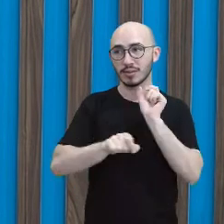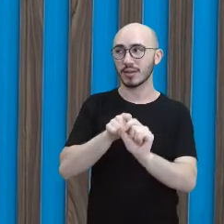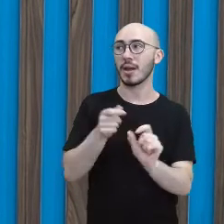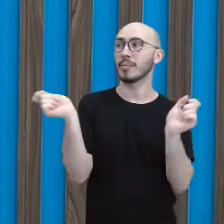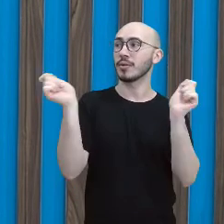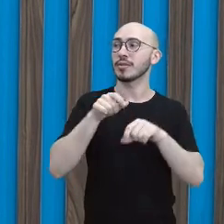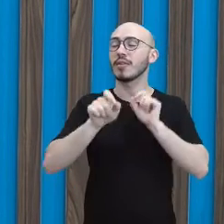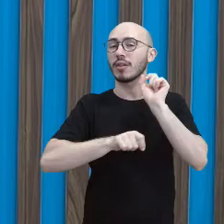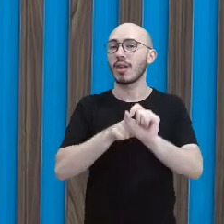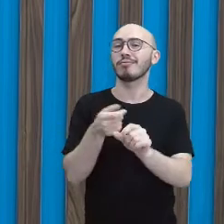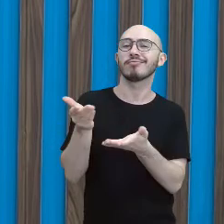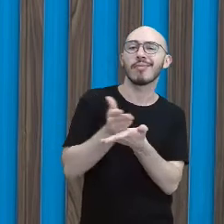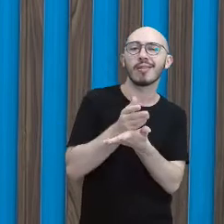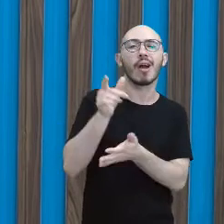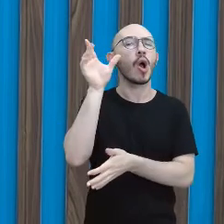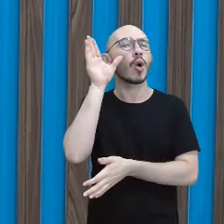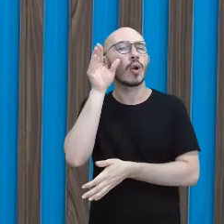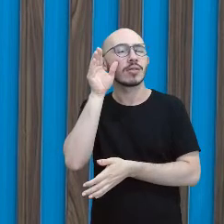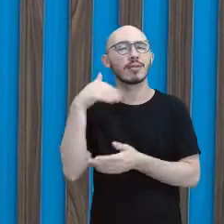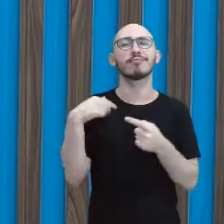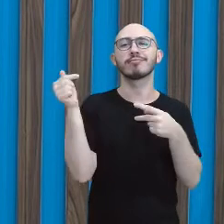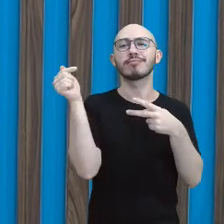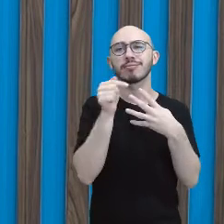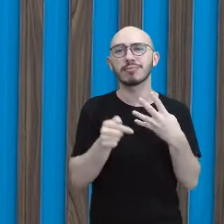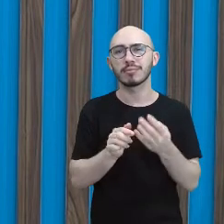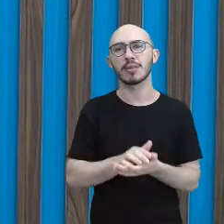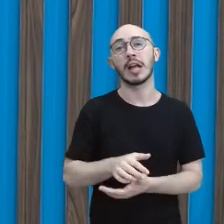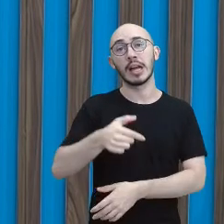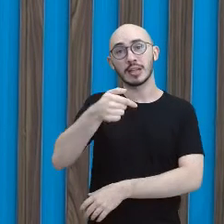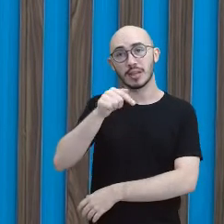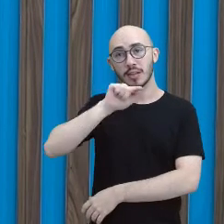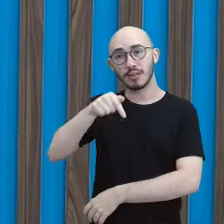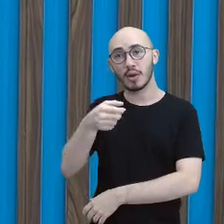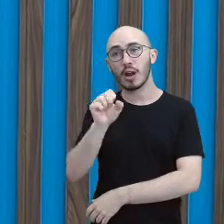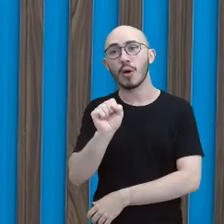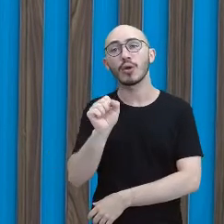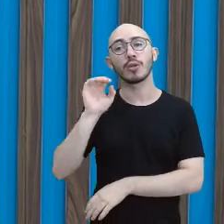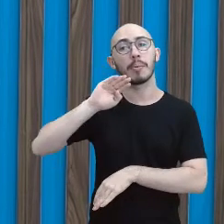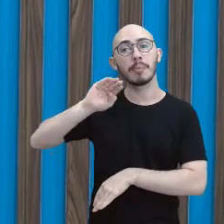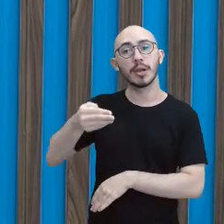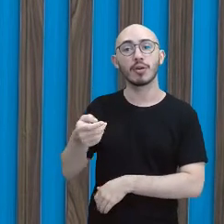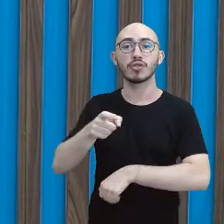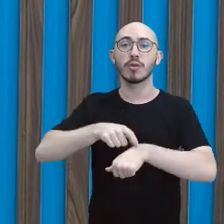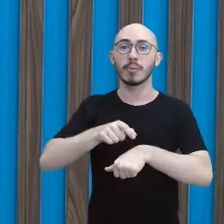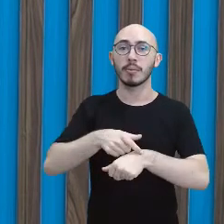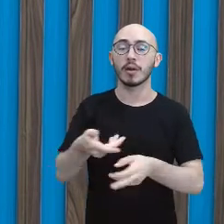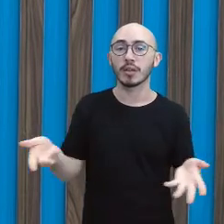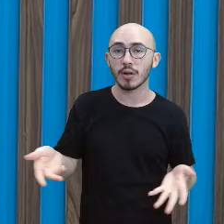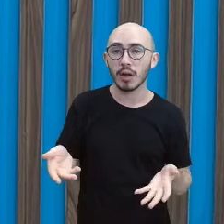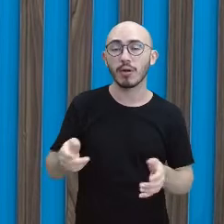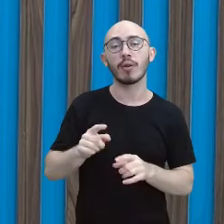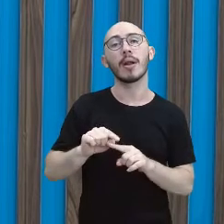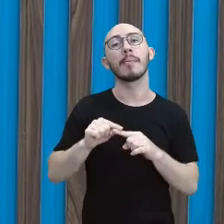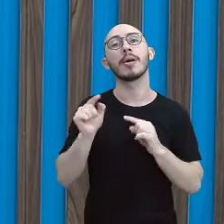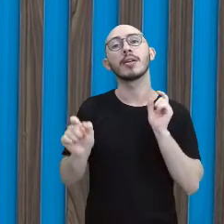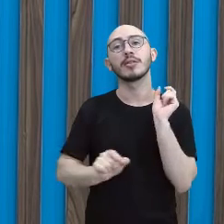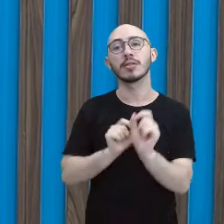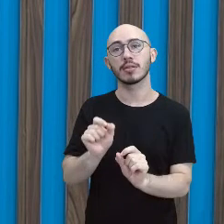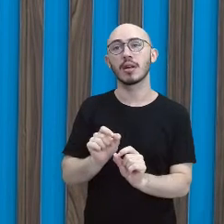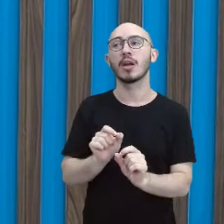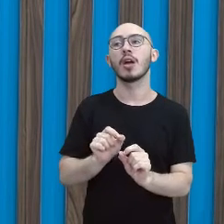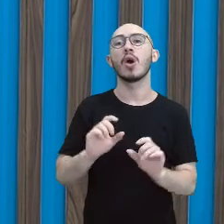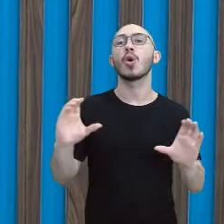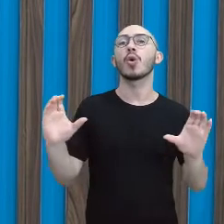trazer algumas curiosidades. Tiago colocou 7,8 bilhões de pessoas nesse momento, mas ao todo,